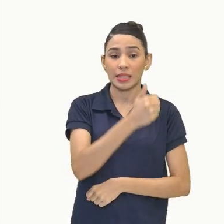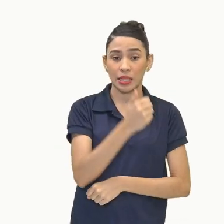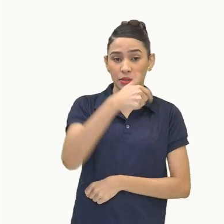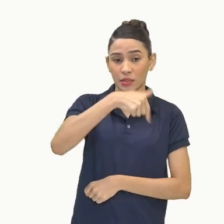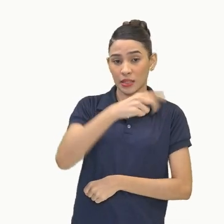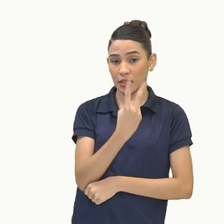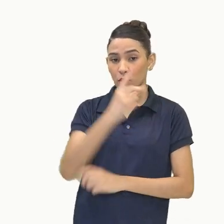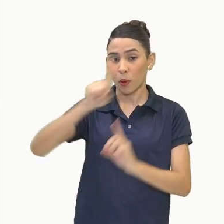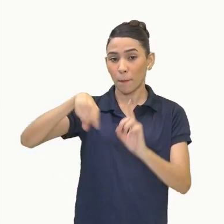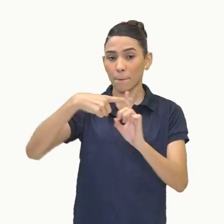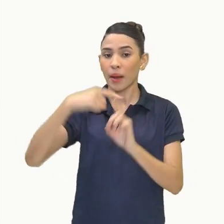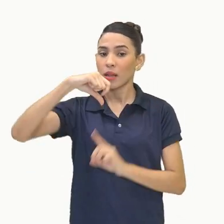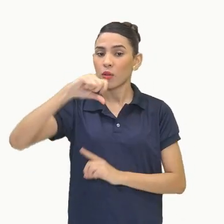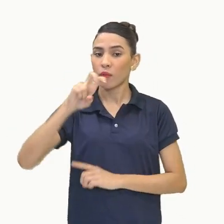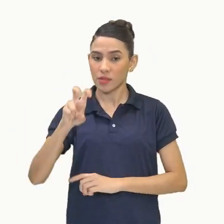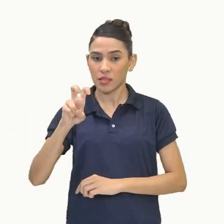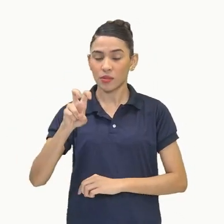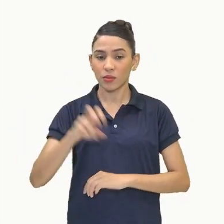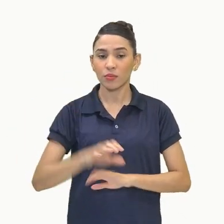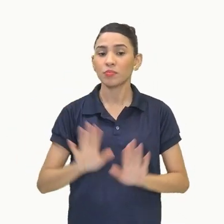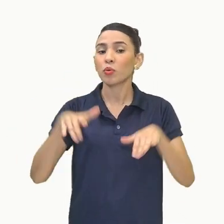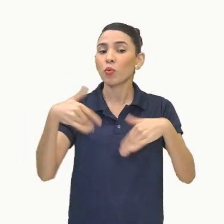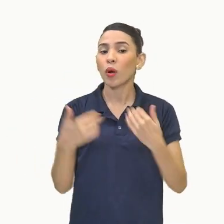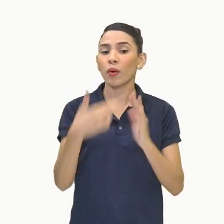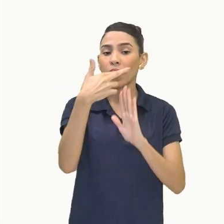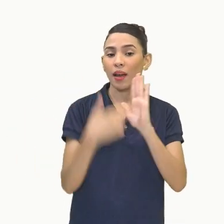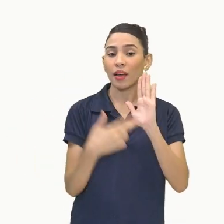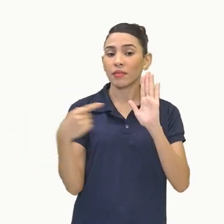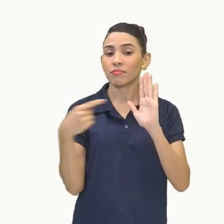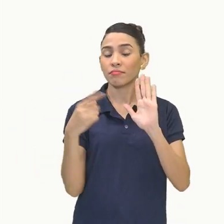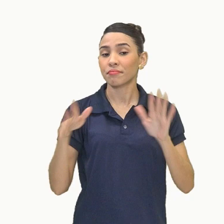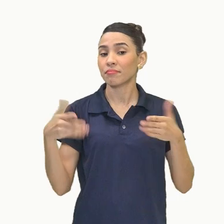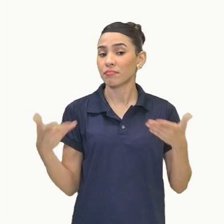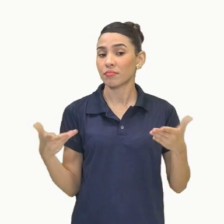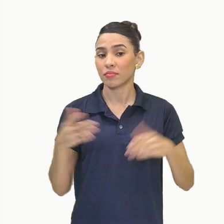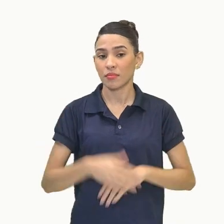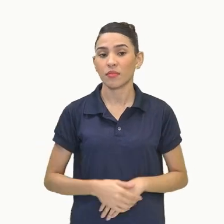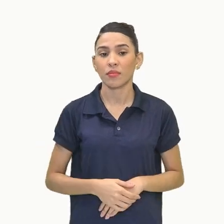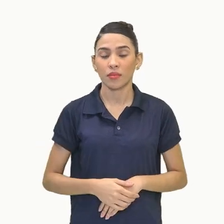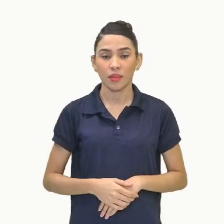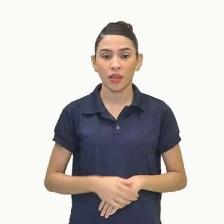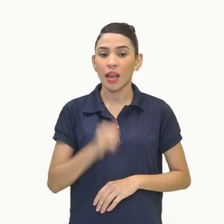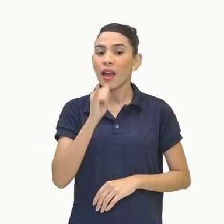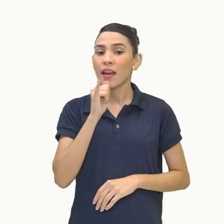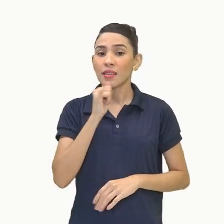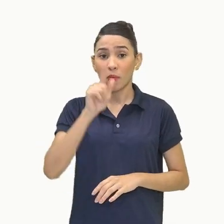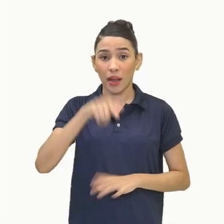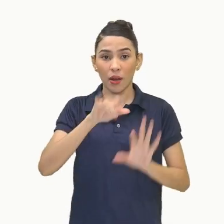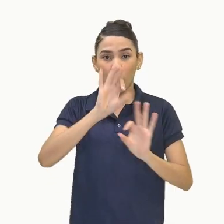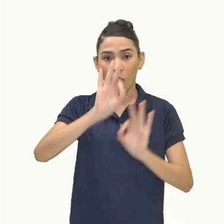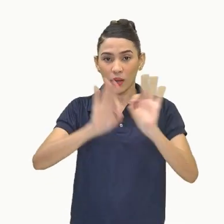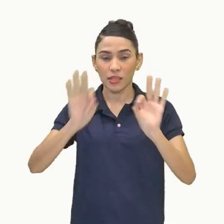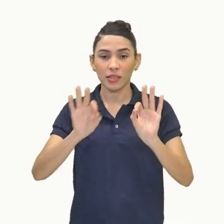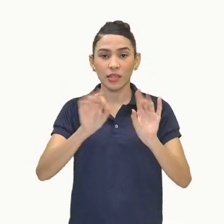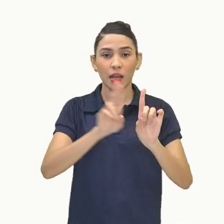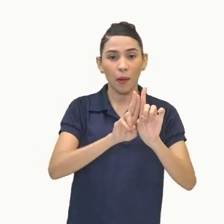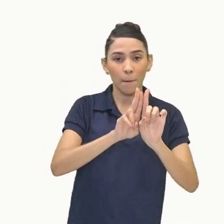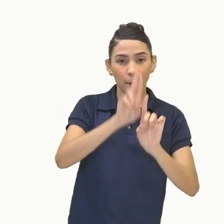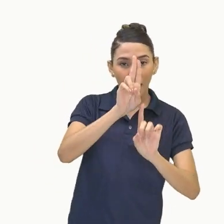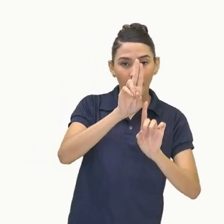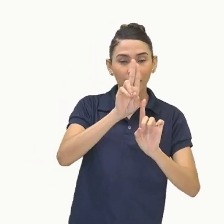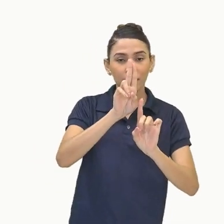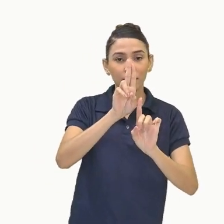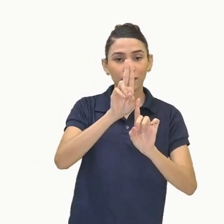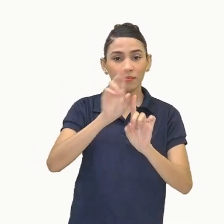172 com 95. Qual é a regra? A regra é colocar unidade embaixo de